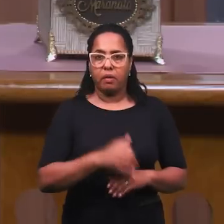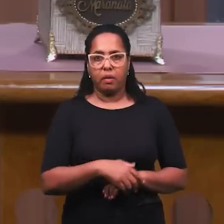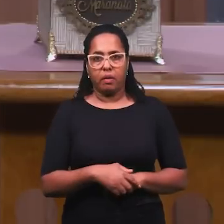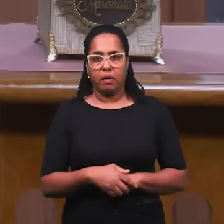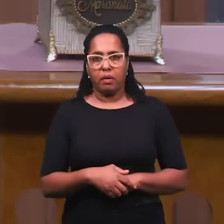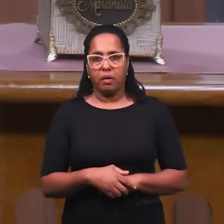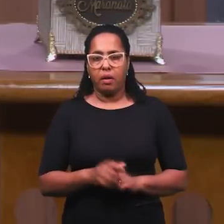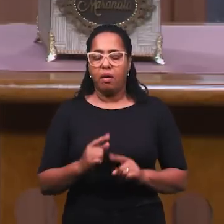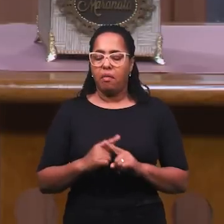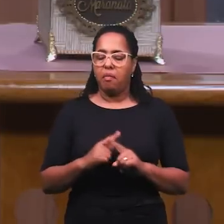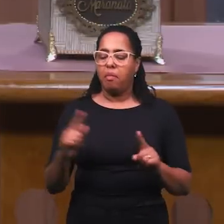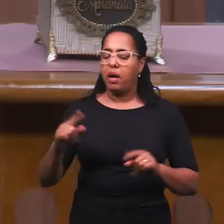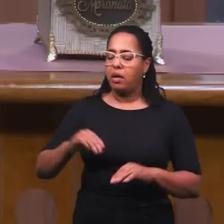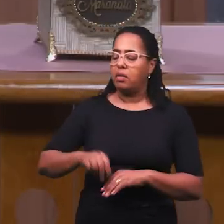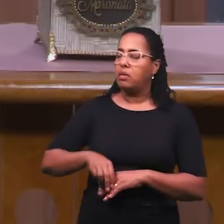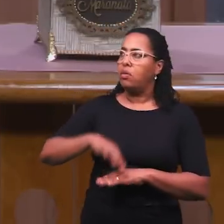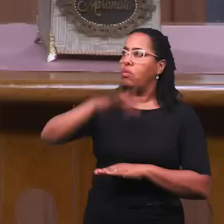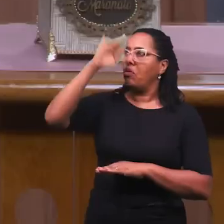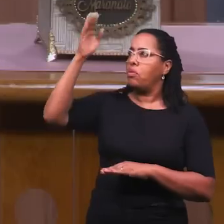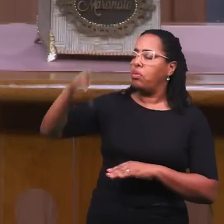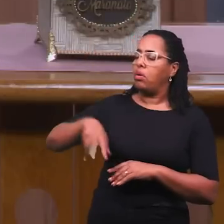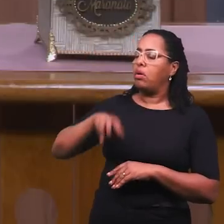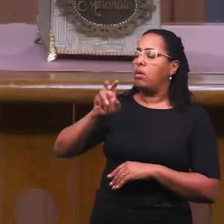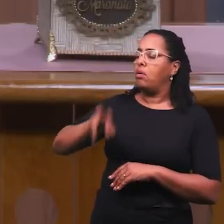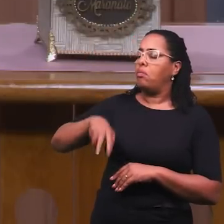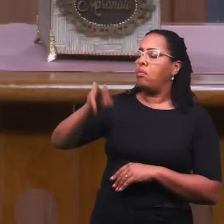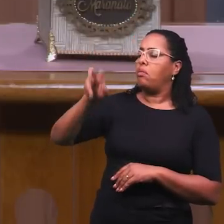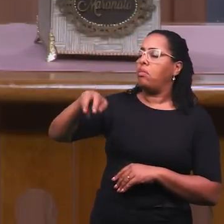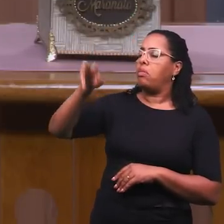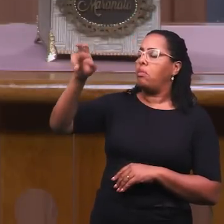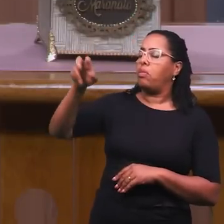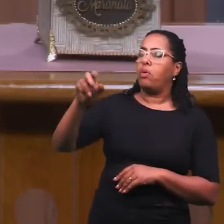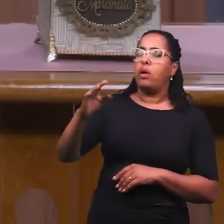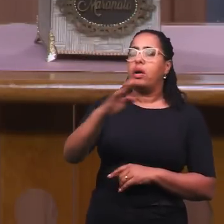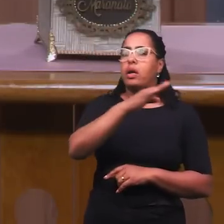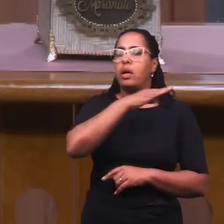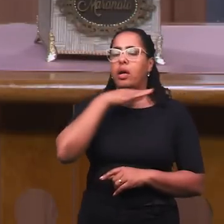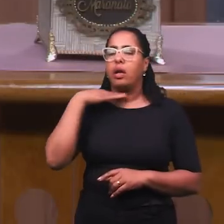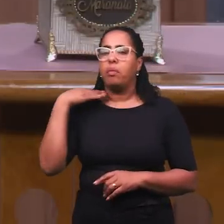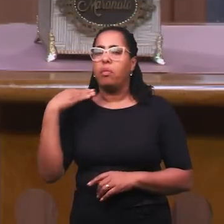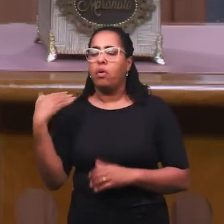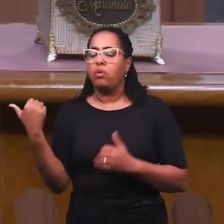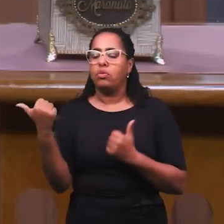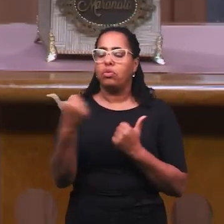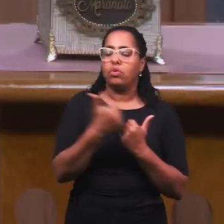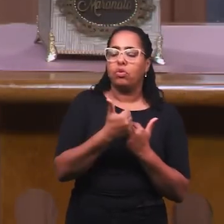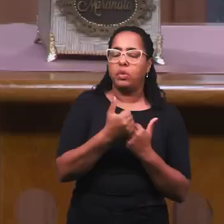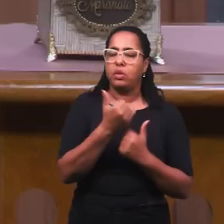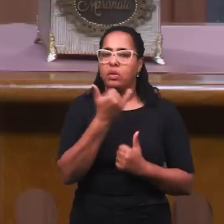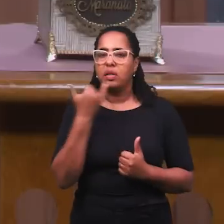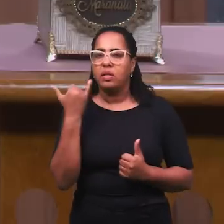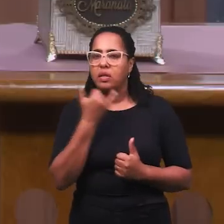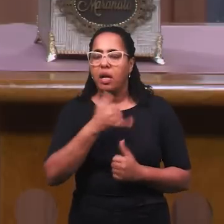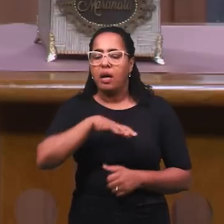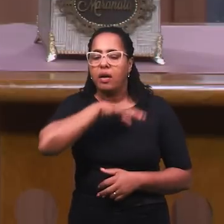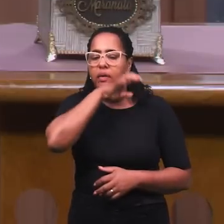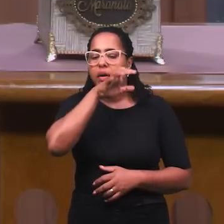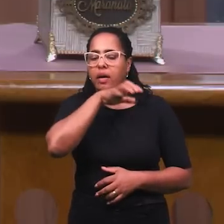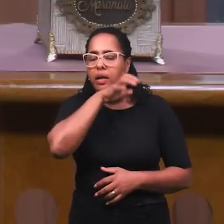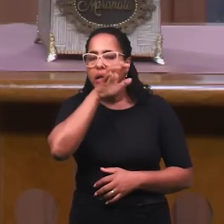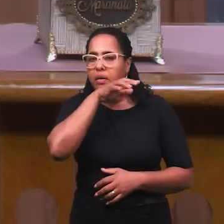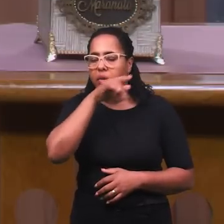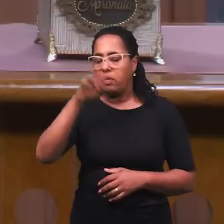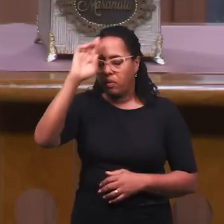Isaac, desculpem. Mas ali no monte, ele viu que quem morreu no lugar de Isaac foi o animal que